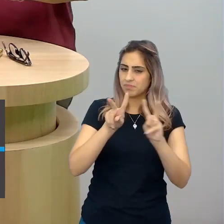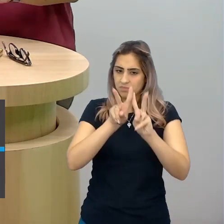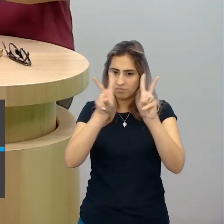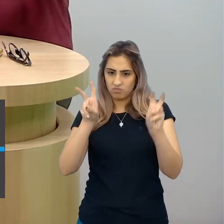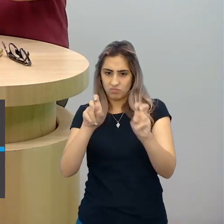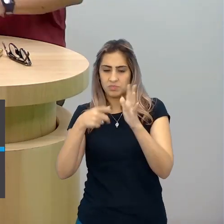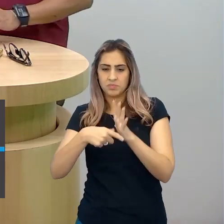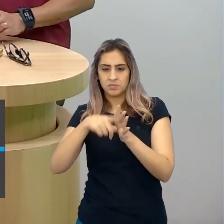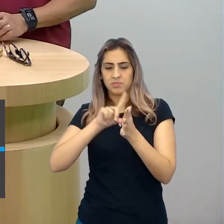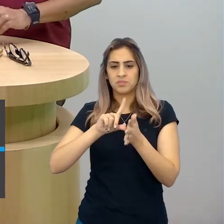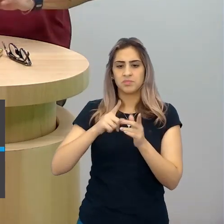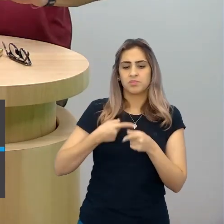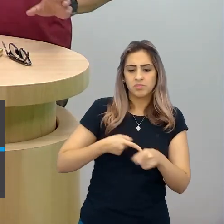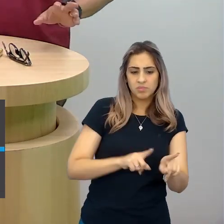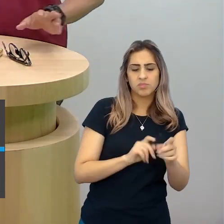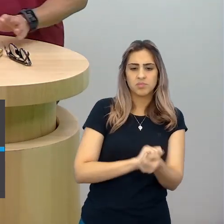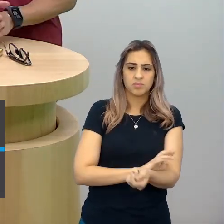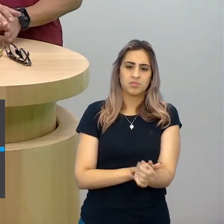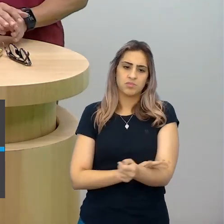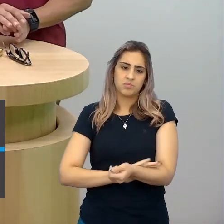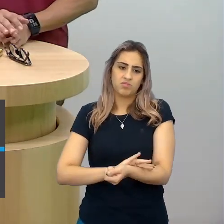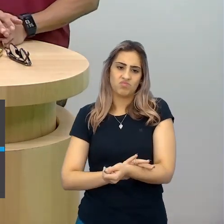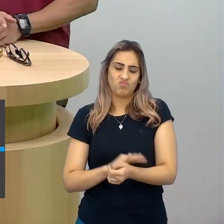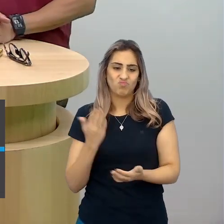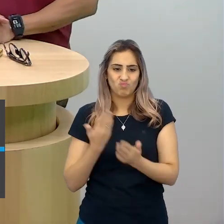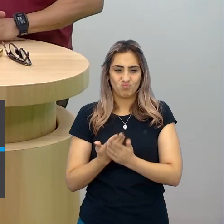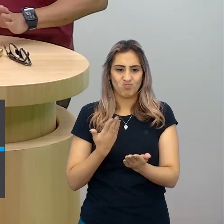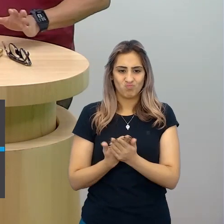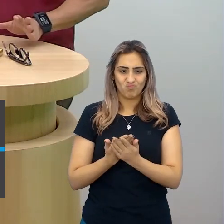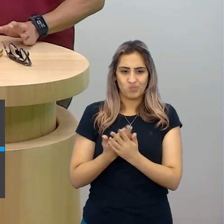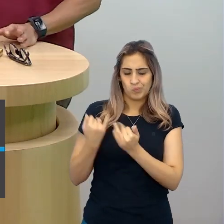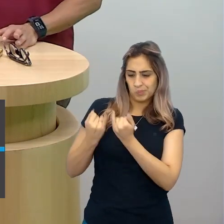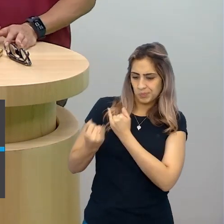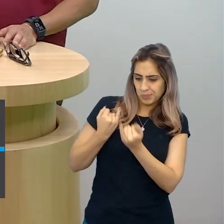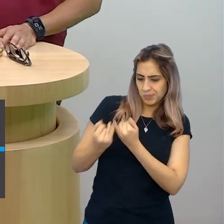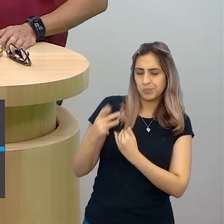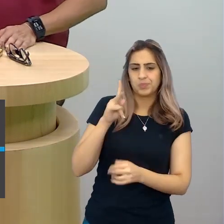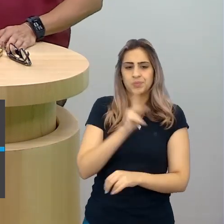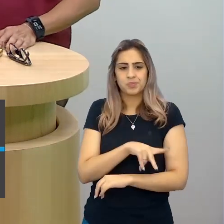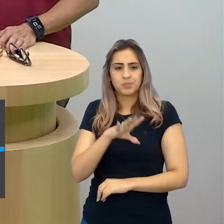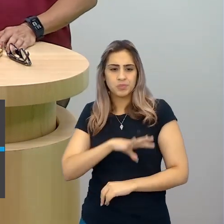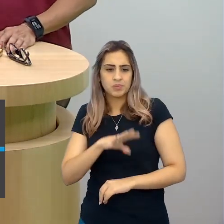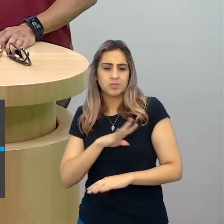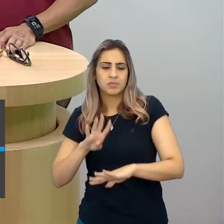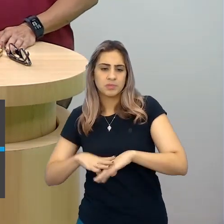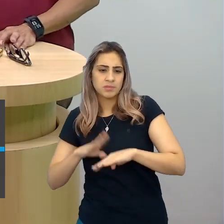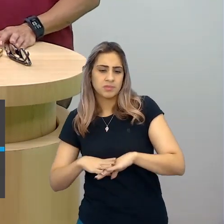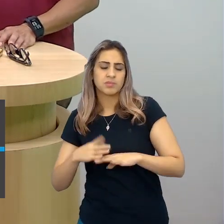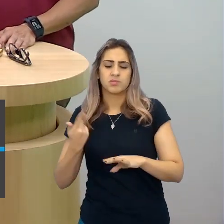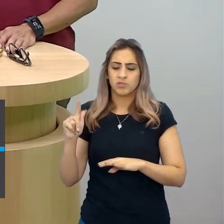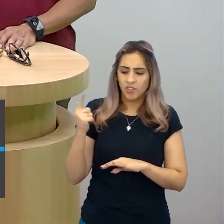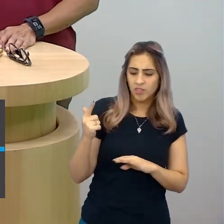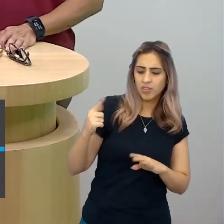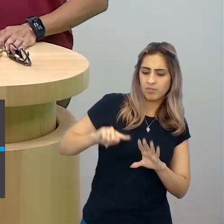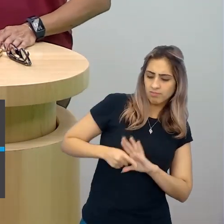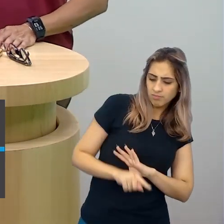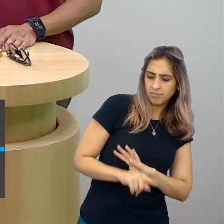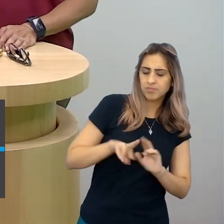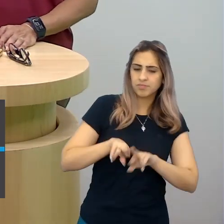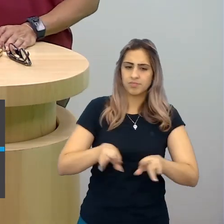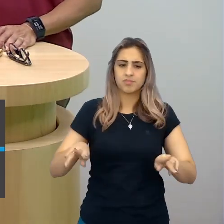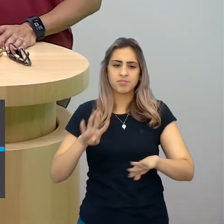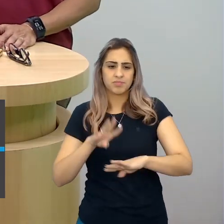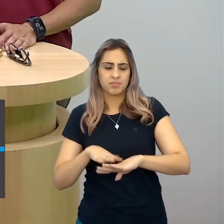temática antirracista. Muito comum. E aulas comuns, né? Aulas assim, comuns. Aulas de português, matemática, história, geografia, do aprofundamento. Exatamente. Até da